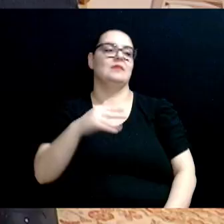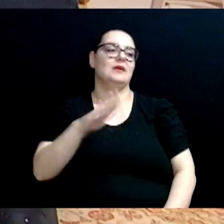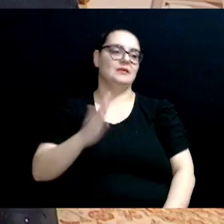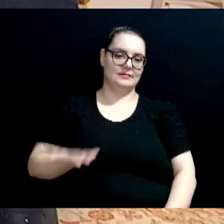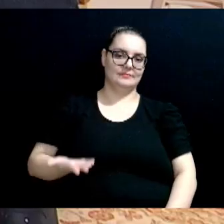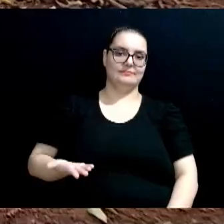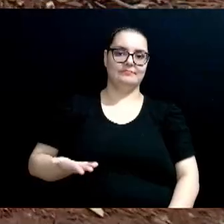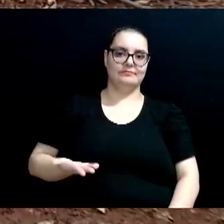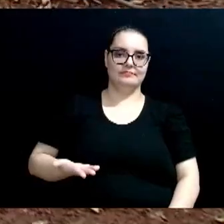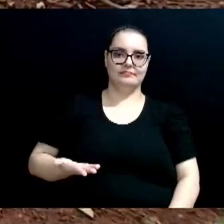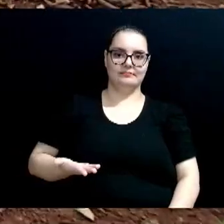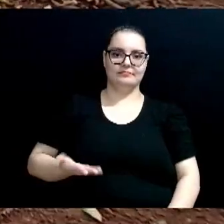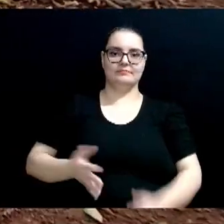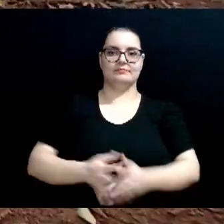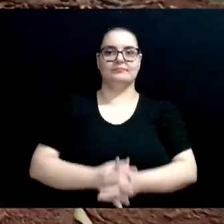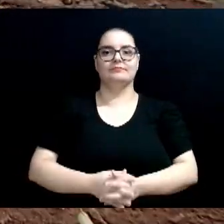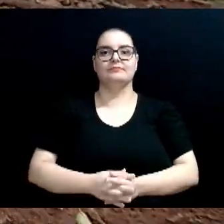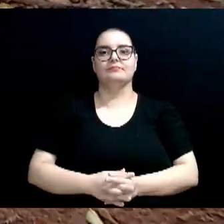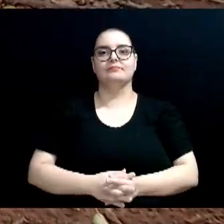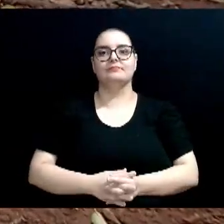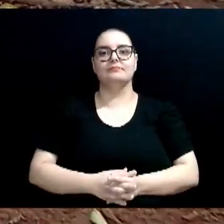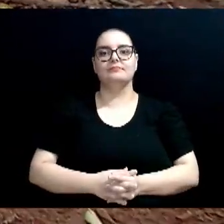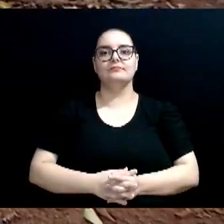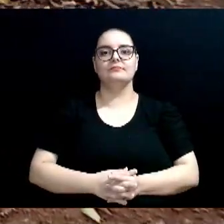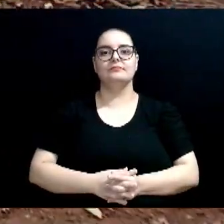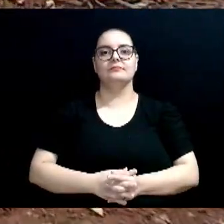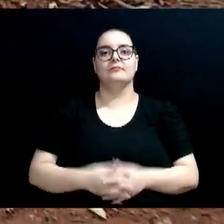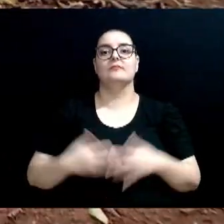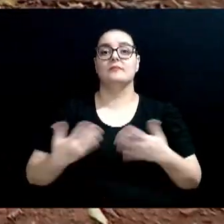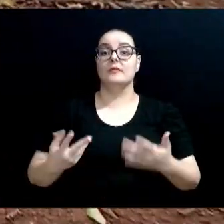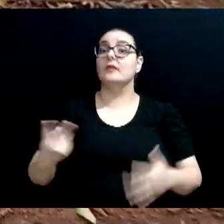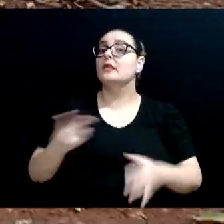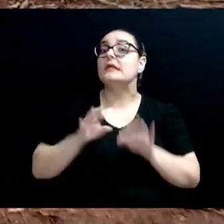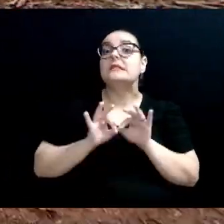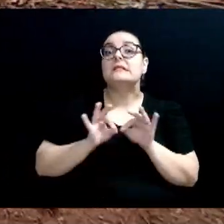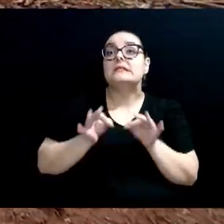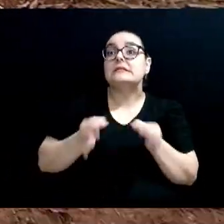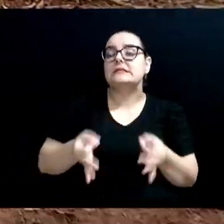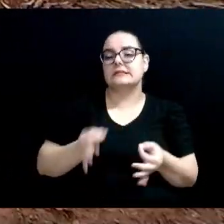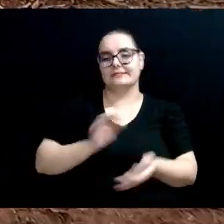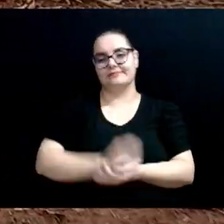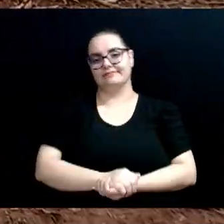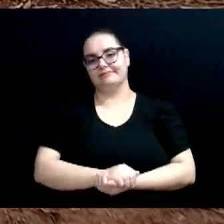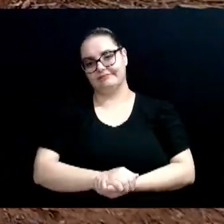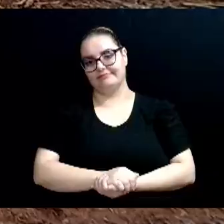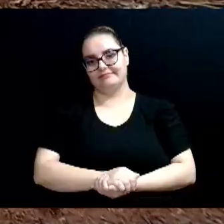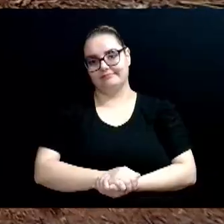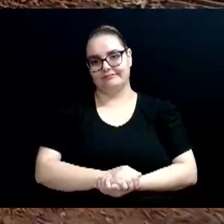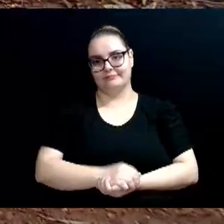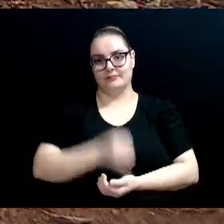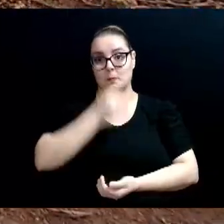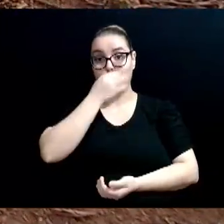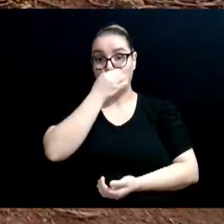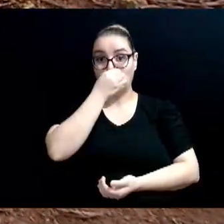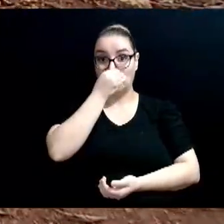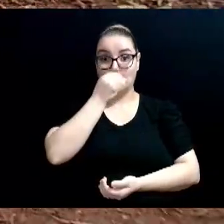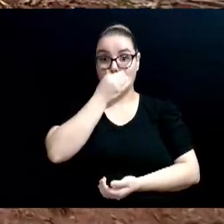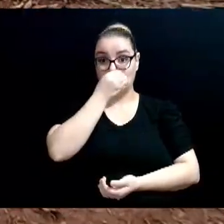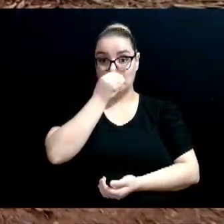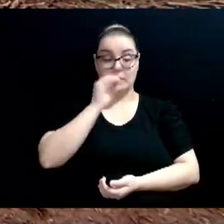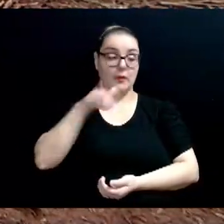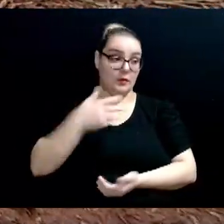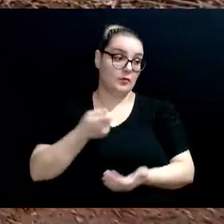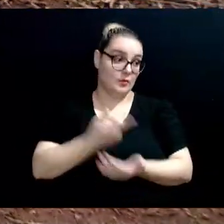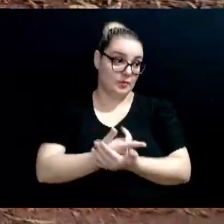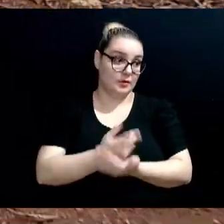Né? Então, a gente dá valor à simplicidade, né? Tanto que quando a gente comprou